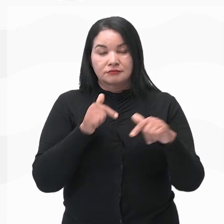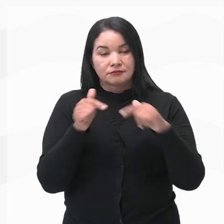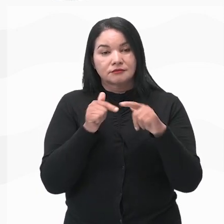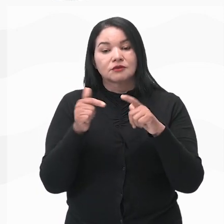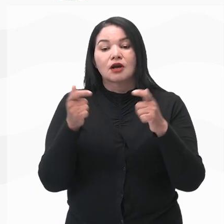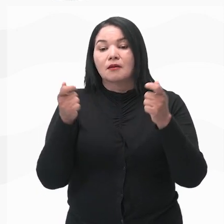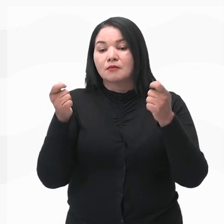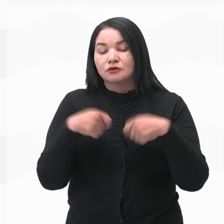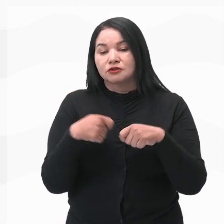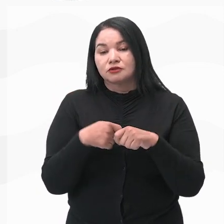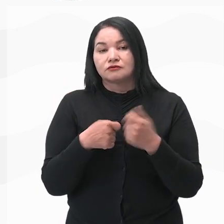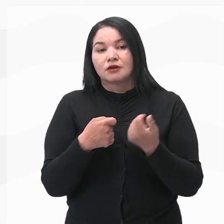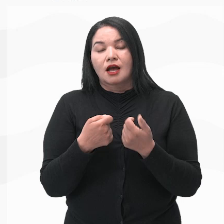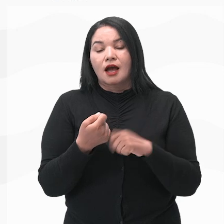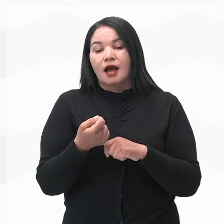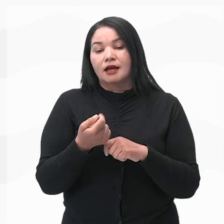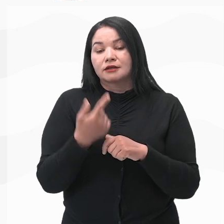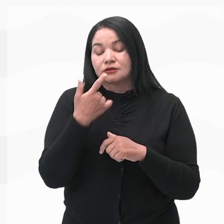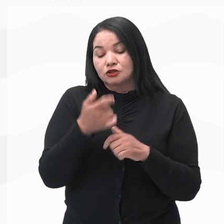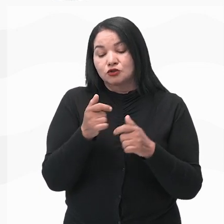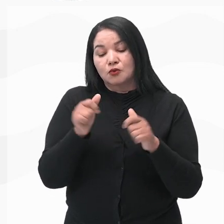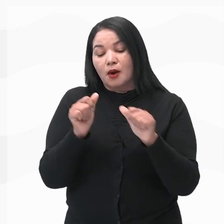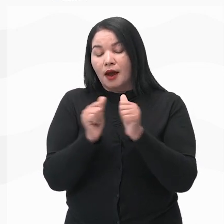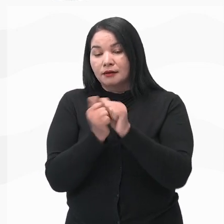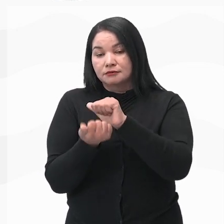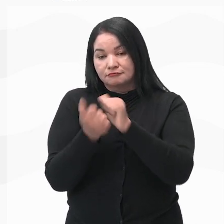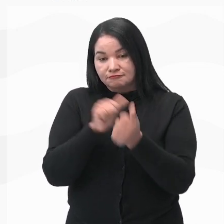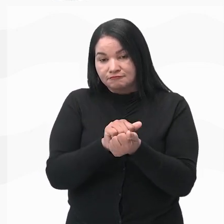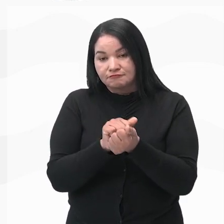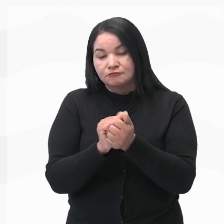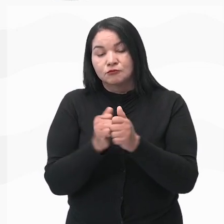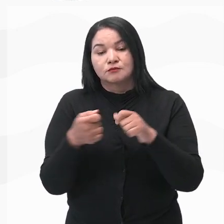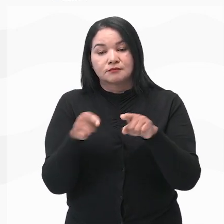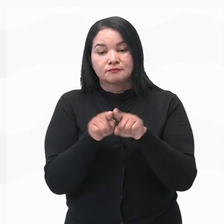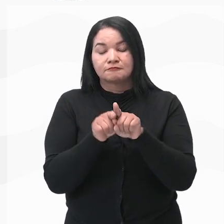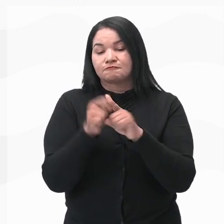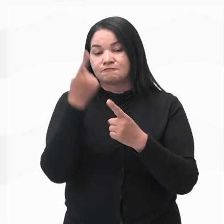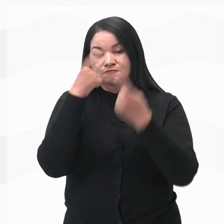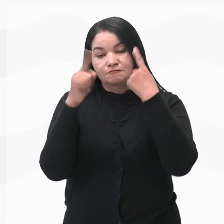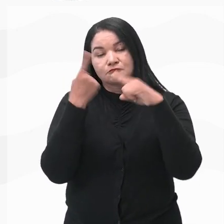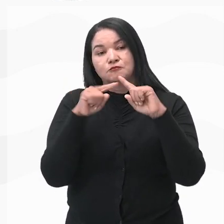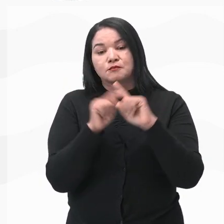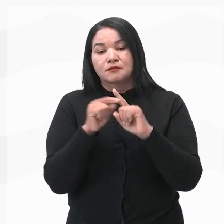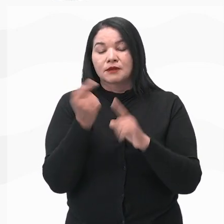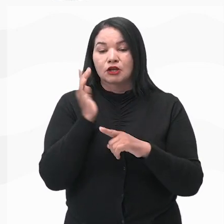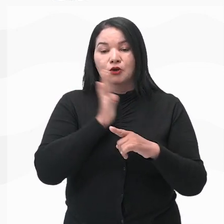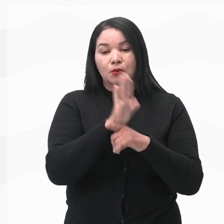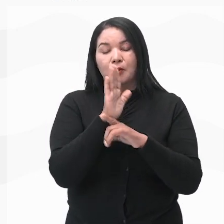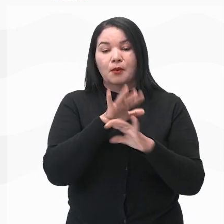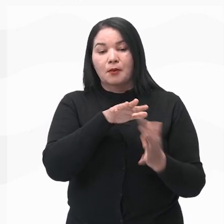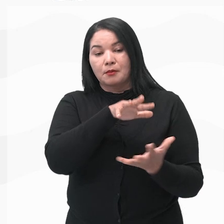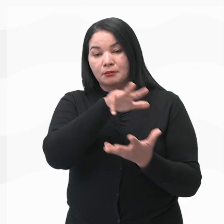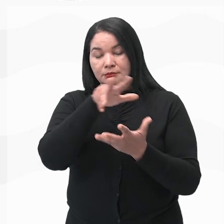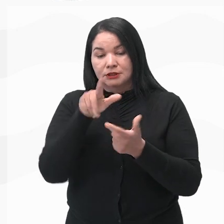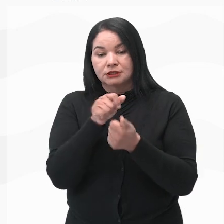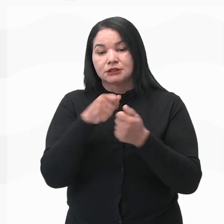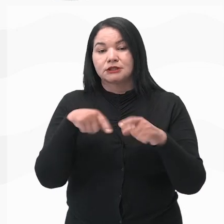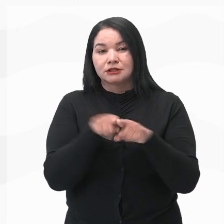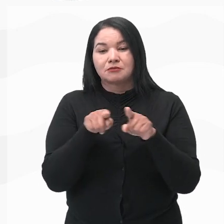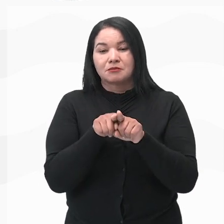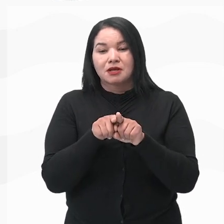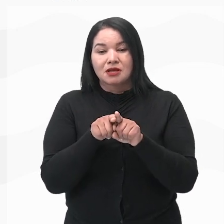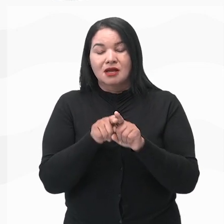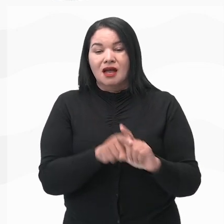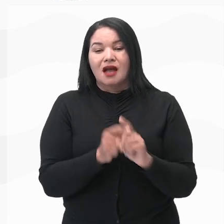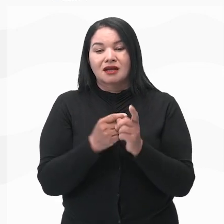lixo, contribui para a sustentabilidade do planeta, reduzindo o impacto ambiental do